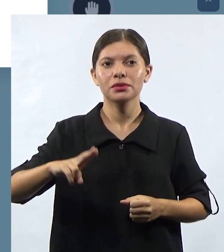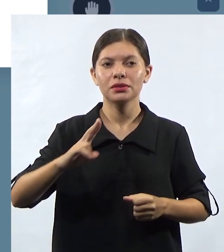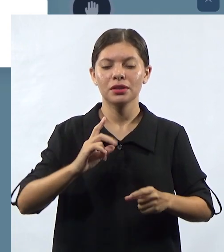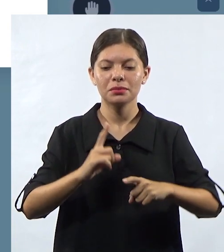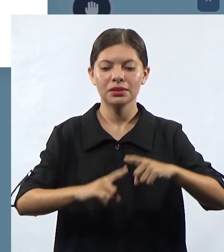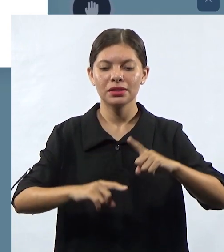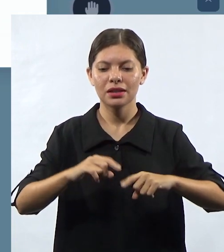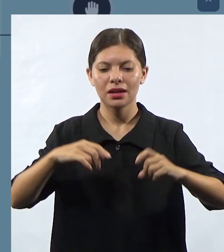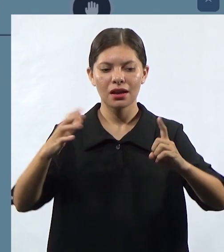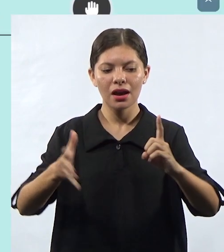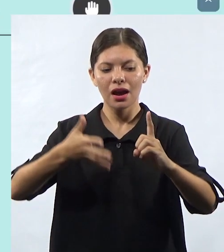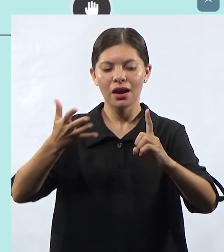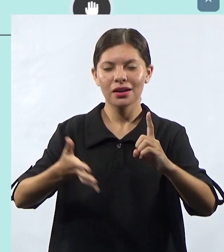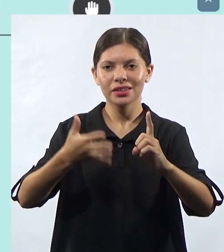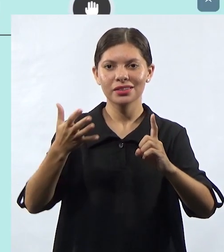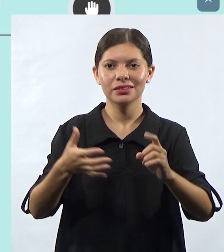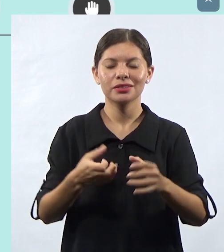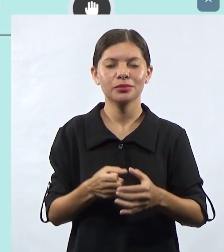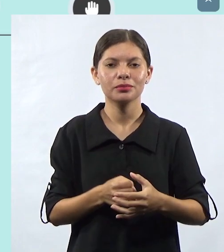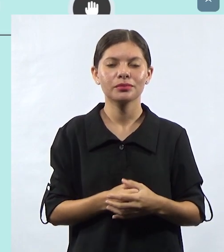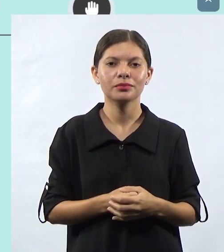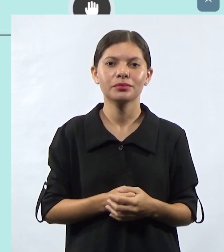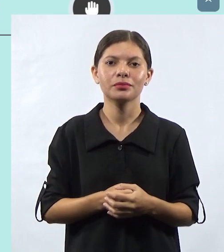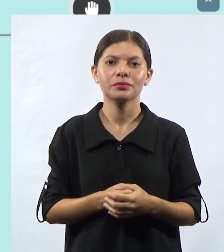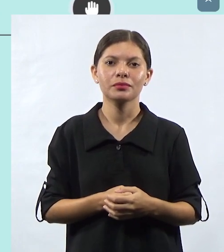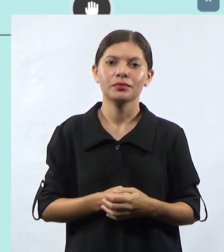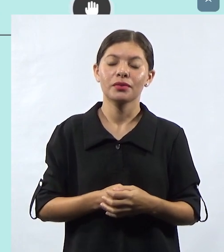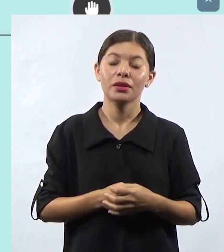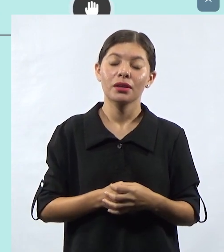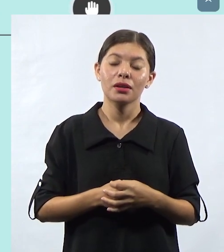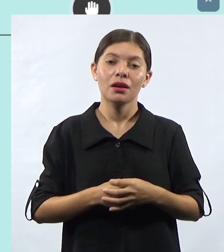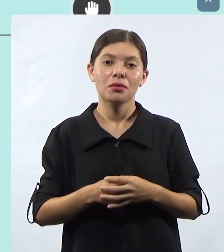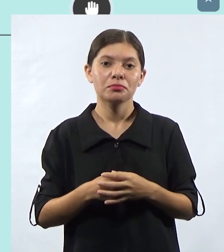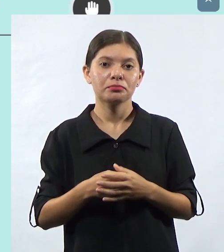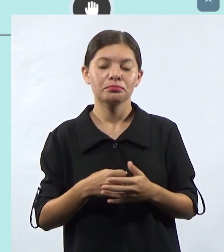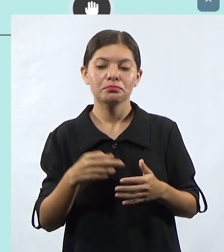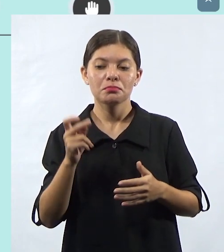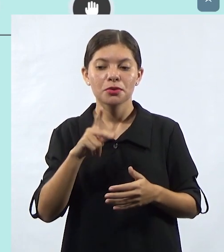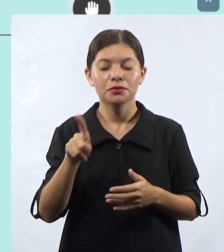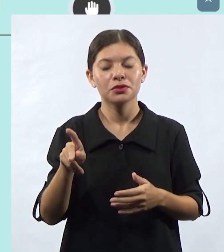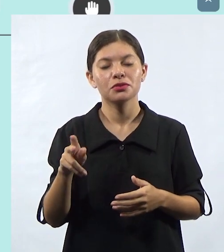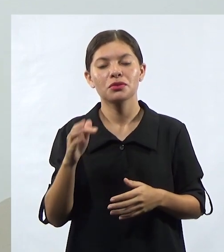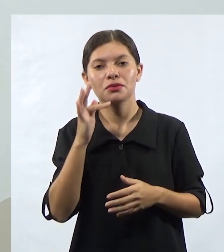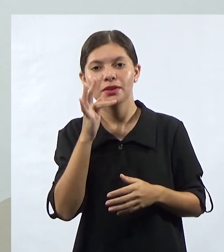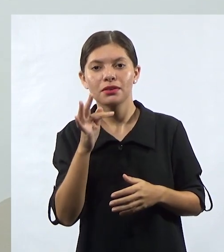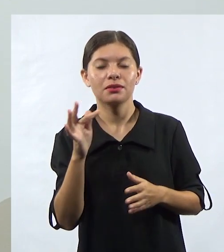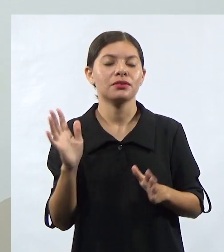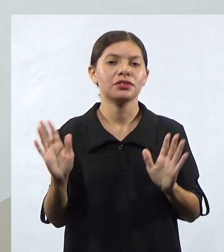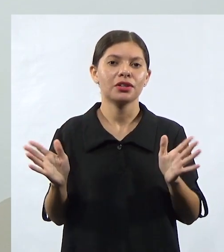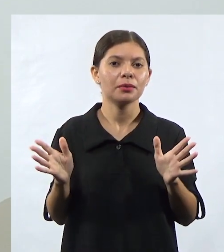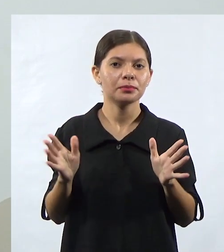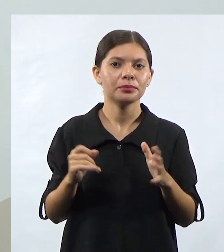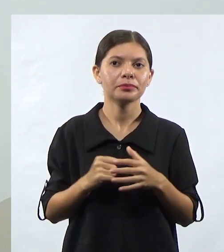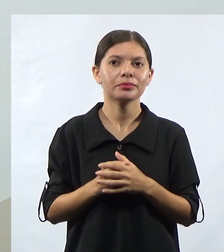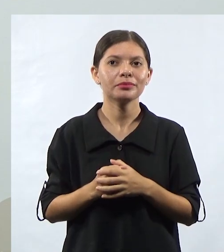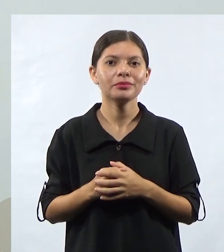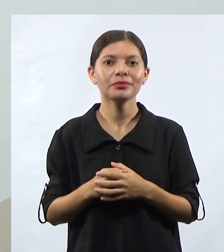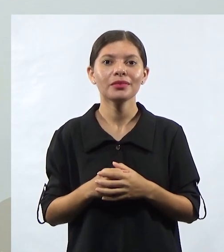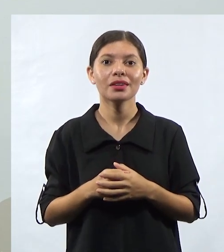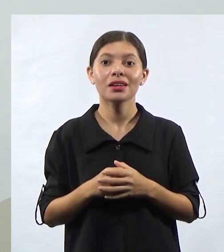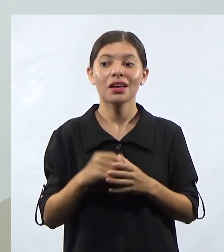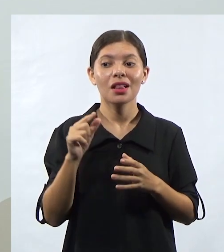estímulo? Como o professor Saulo comentou aqui, de repente, né, ele foi aluno, estudou ali, agora ele se tornou